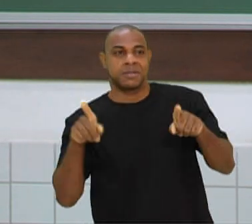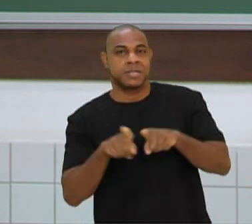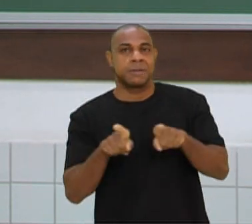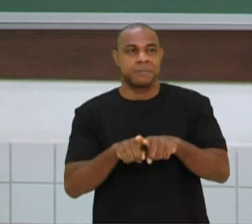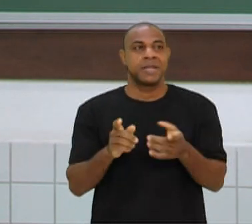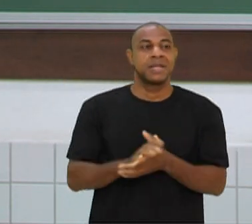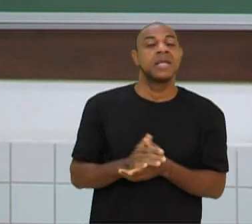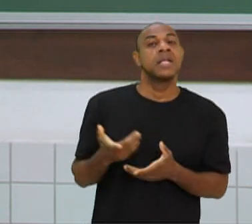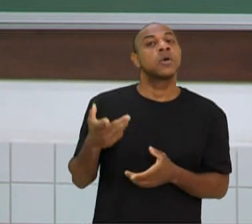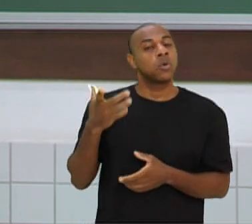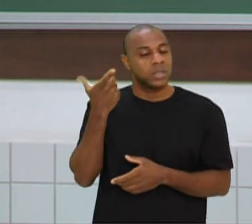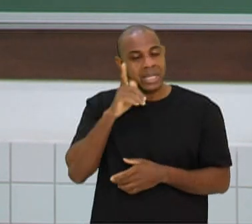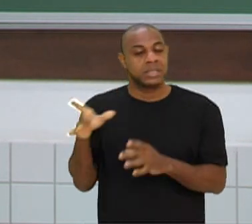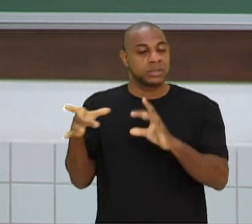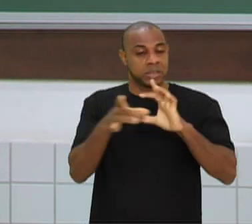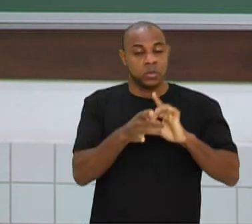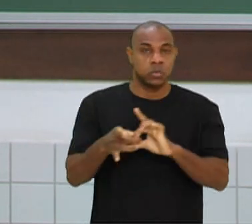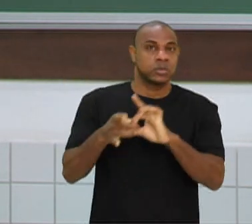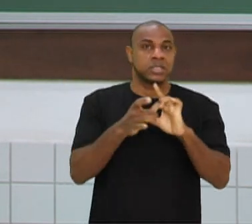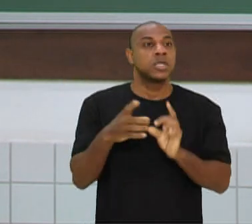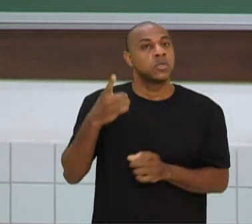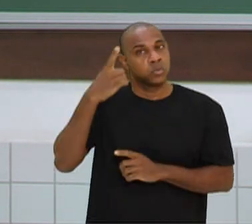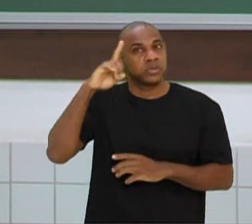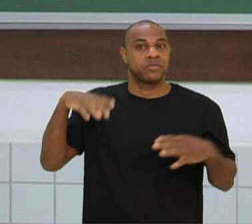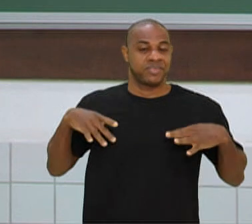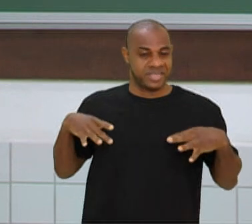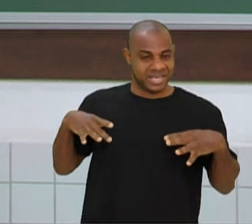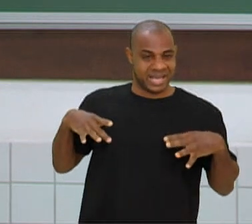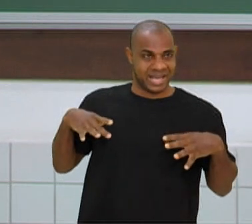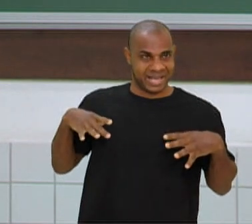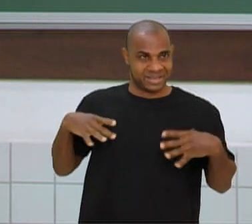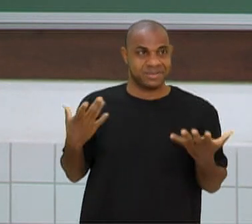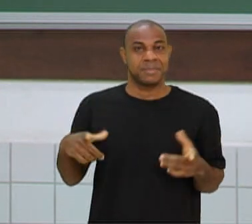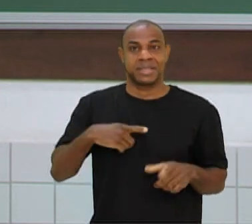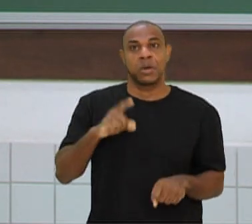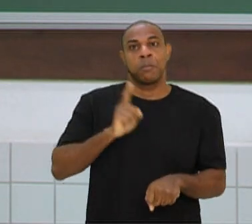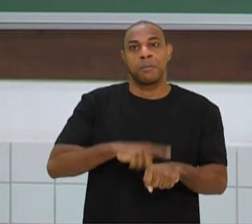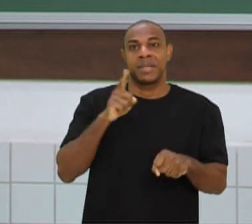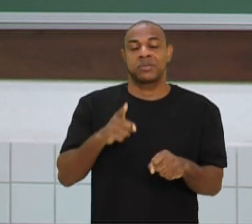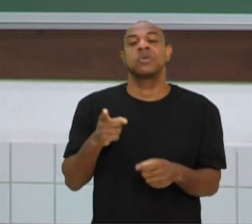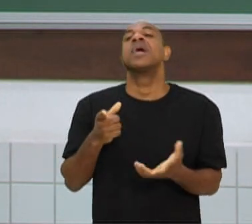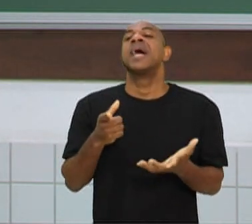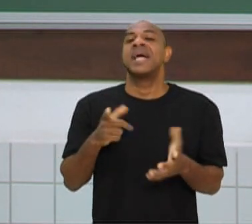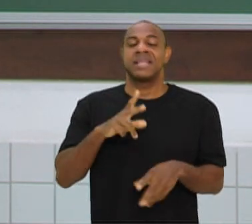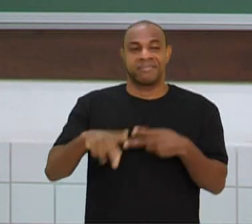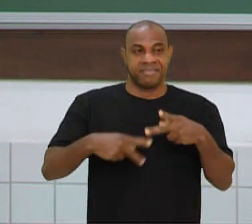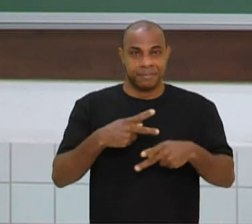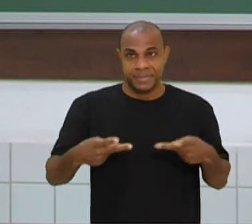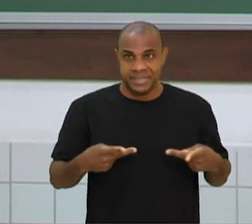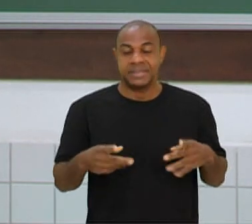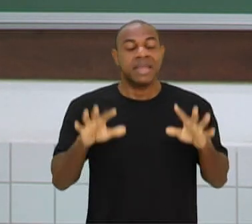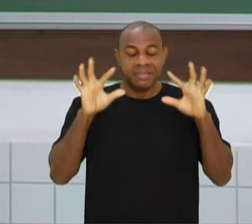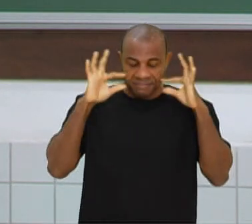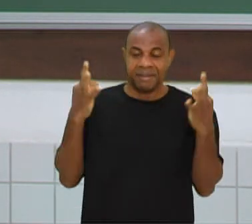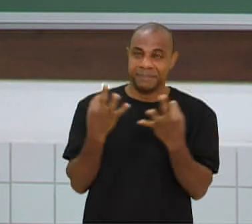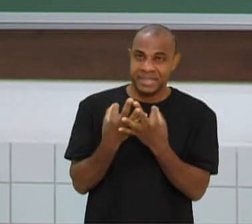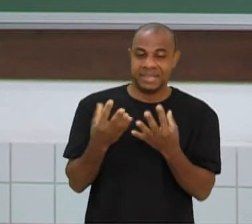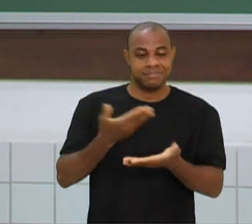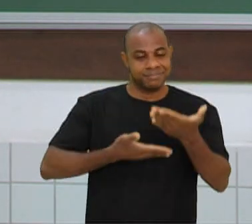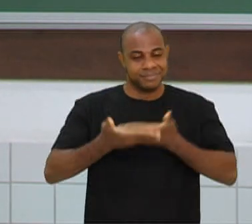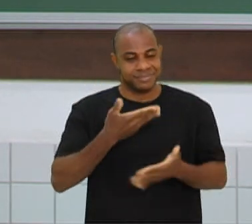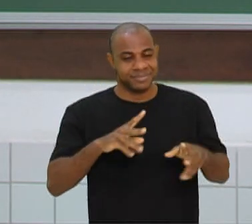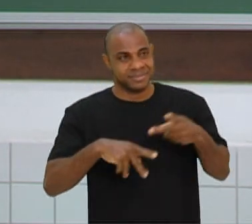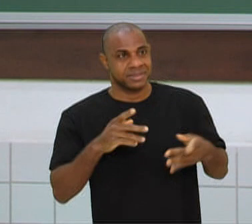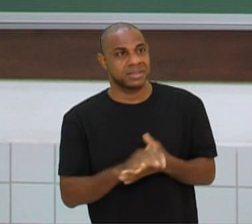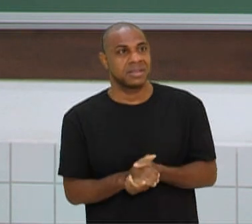no dia de ação de graças para ter esse momento com a família, por isso que às vezes há até a troca dos presentes, do que no Natal. No Natal, na maioria das